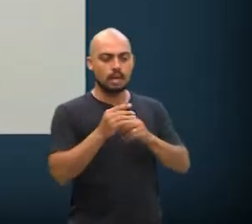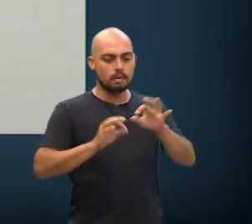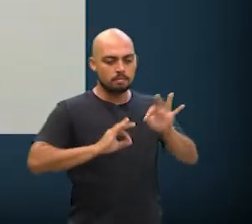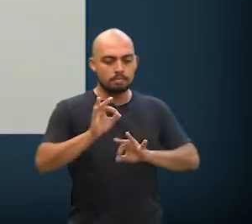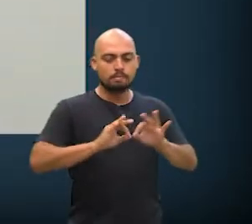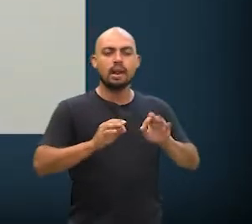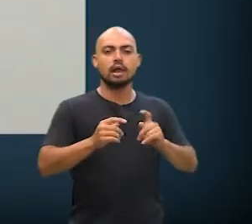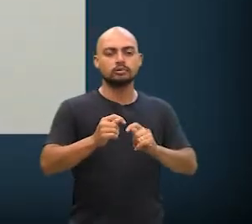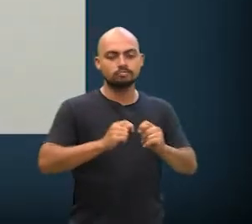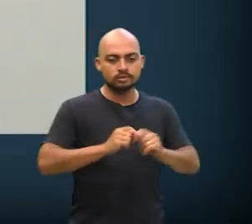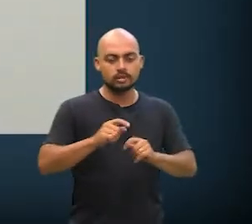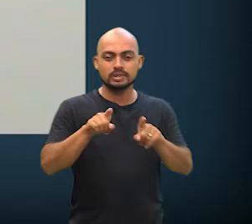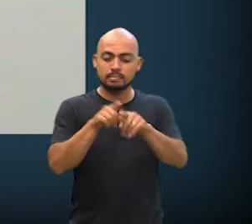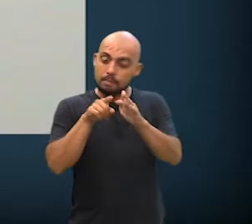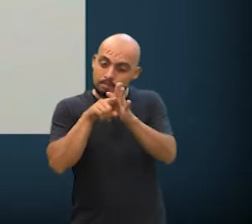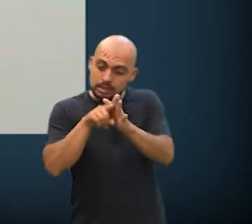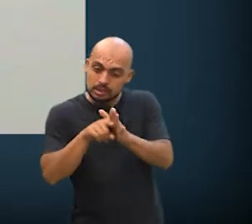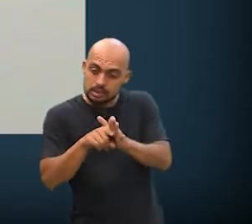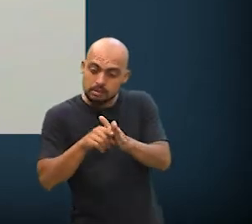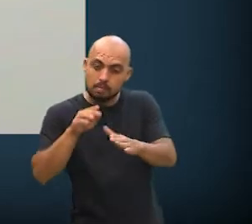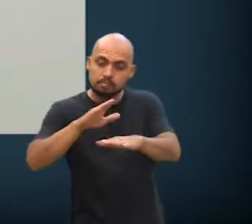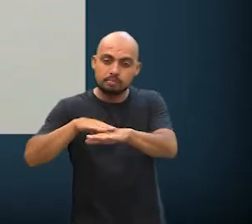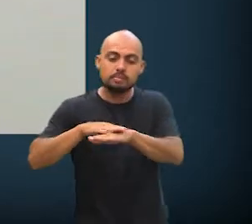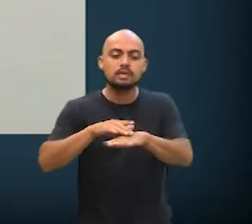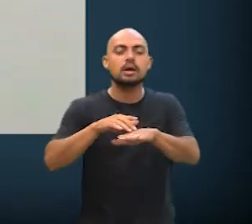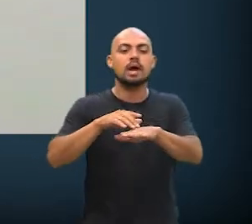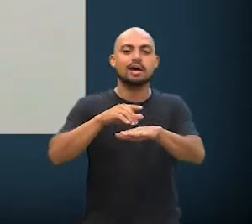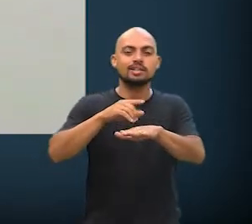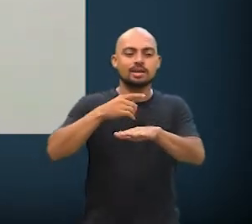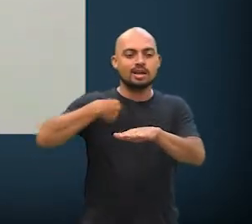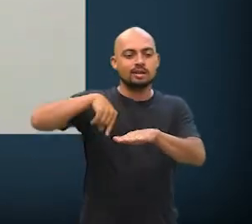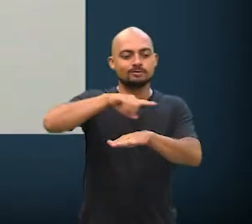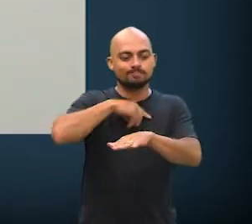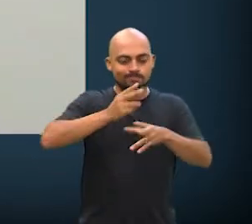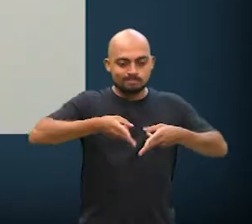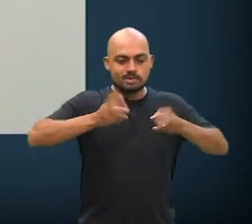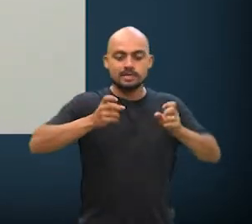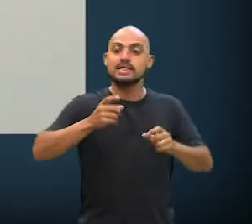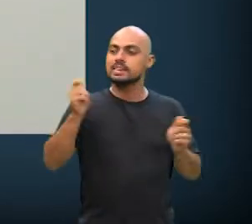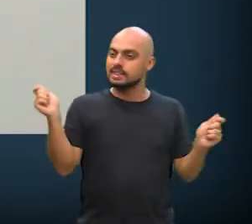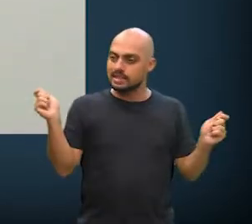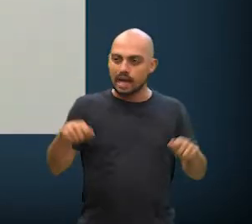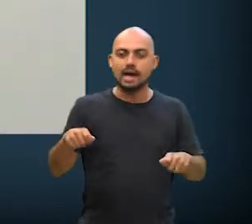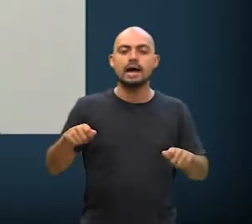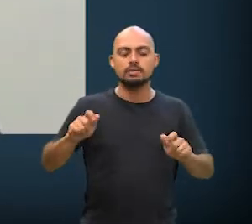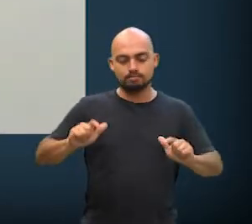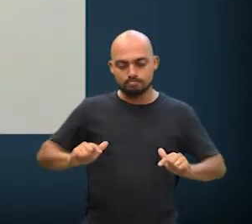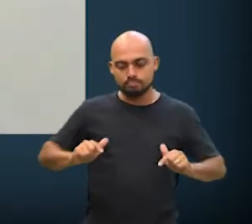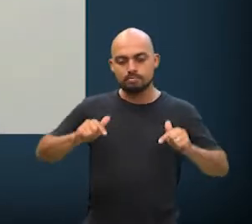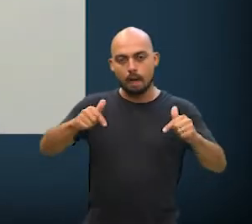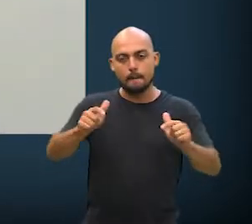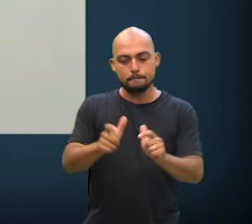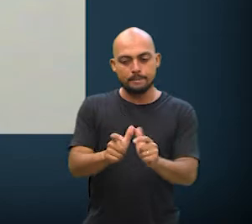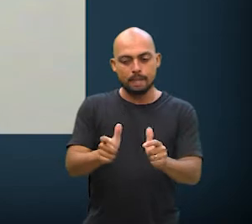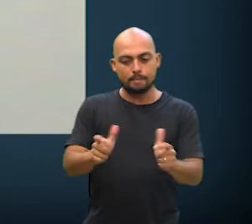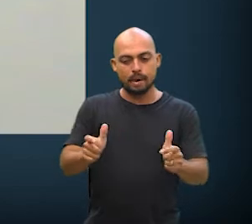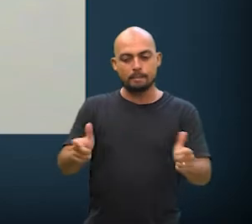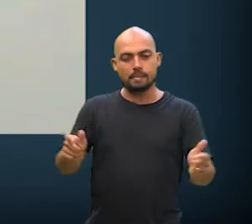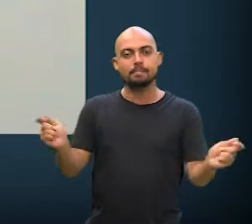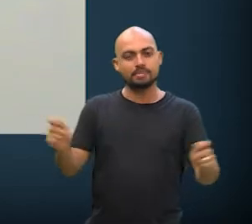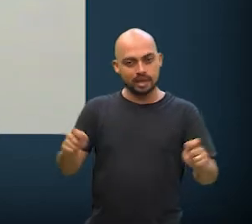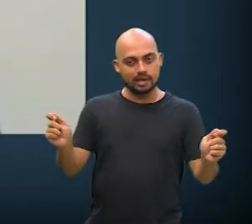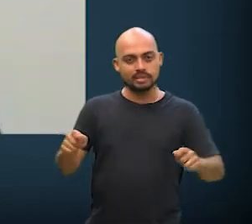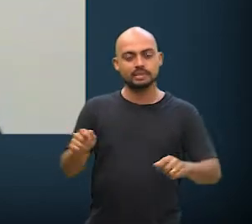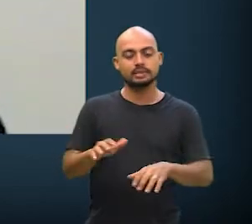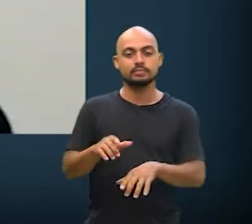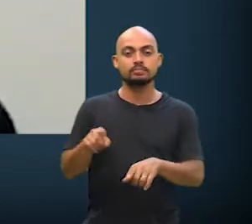no mercado, realizar pesquisas. E com base nisso a gente viu que o negócio era viável, que tinha um potencial de crescimento no mercado e